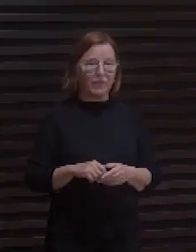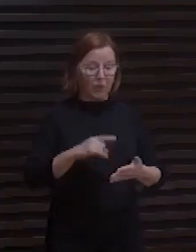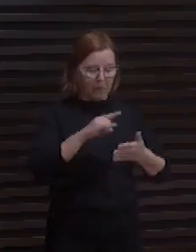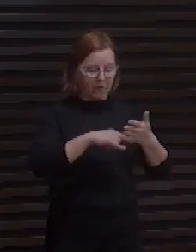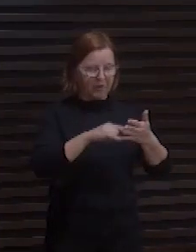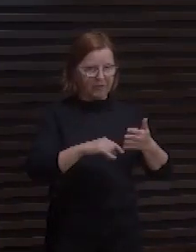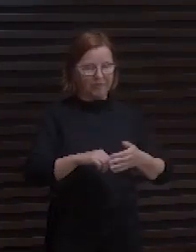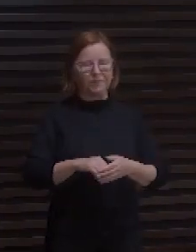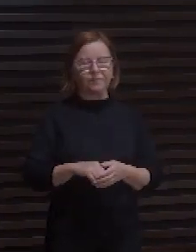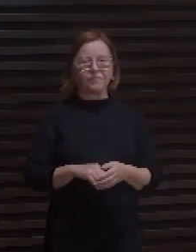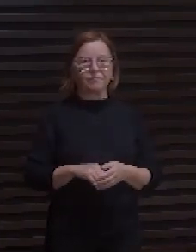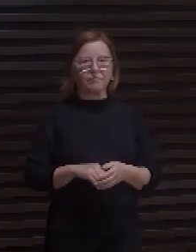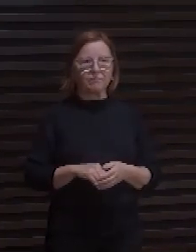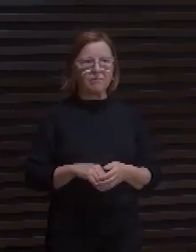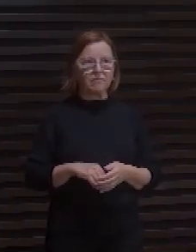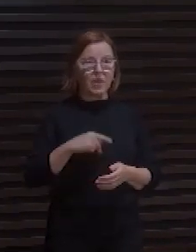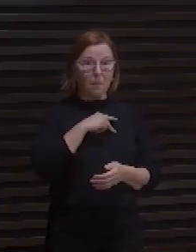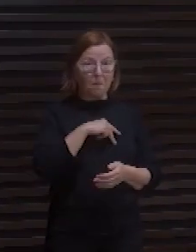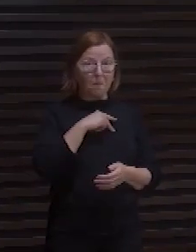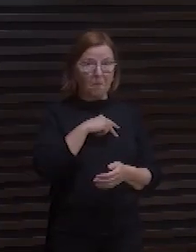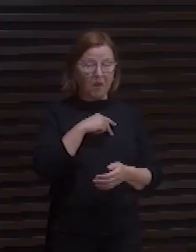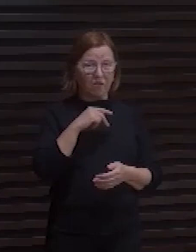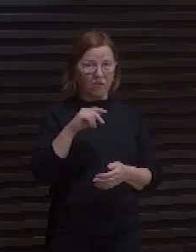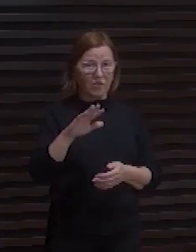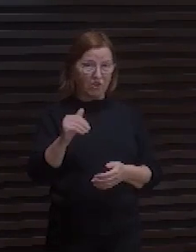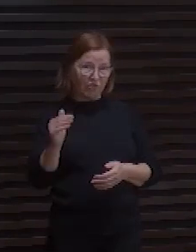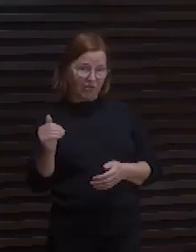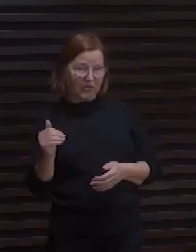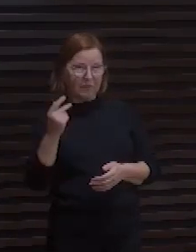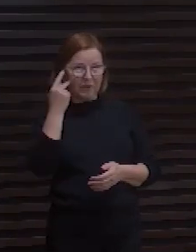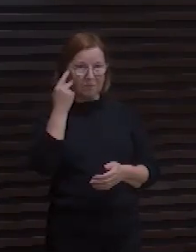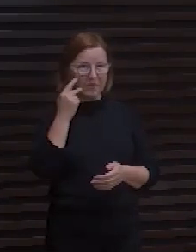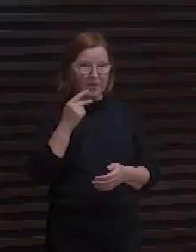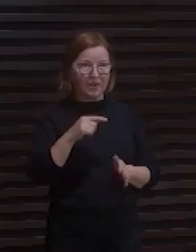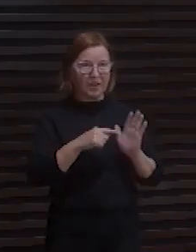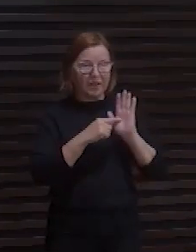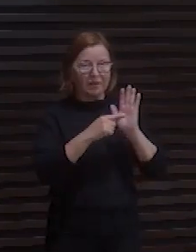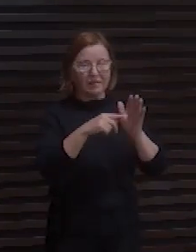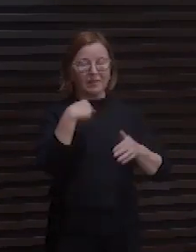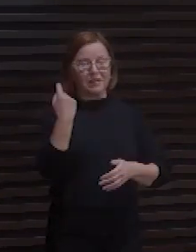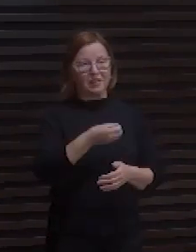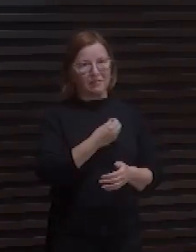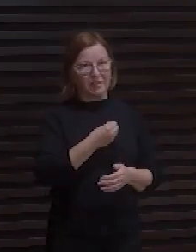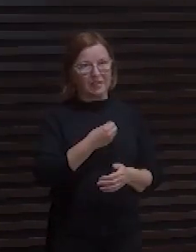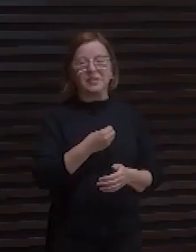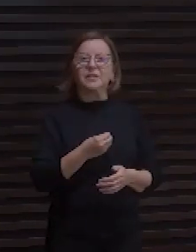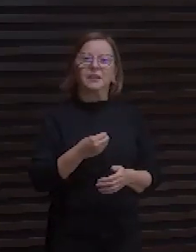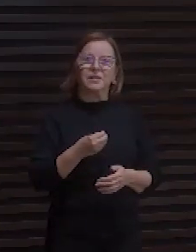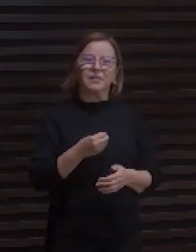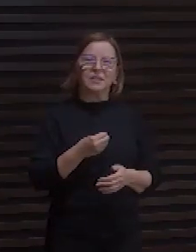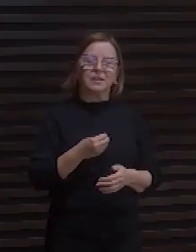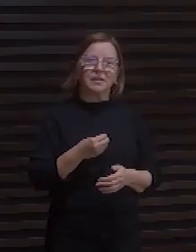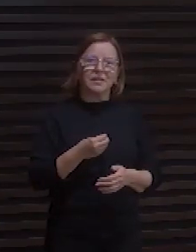quando nos conclama a apresentar nossas vidas como um verdadeiro sacrifício a Deus, um sacrifício vivo,